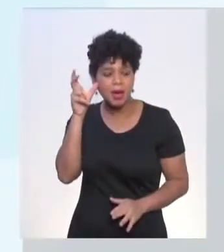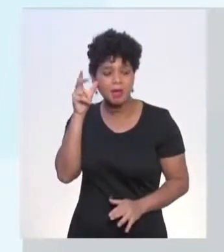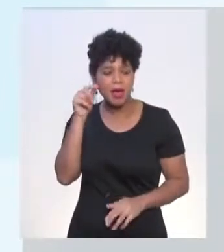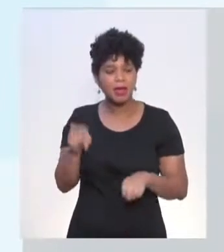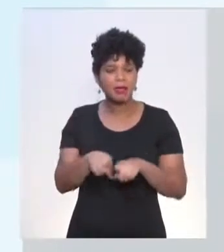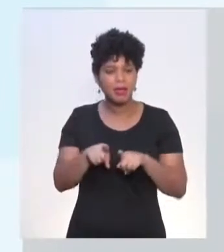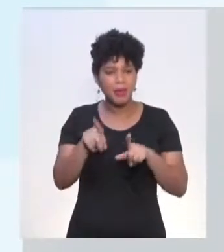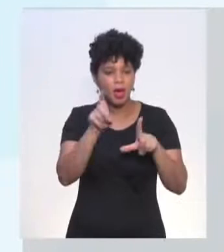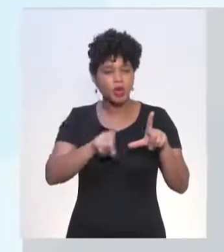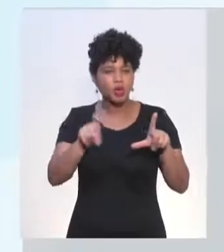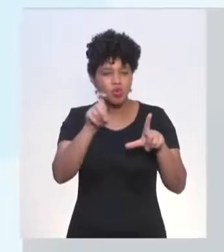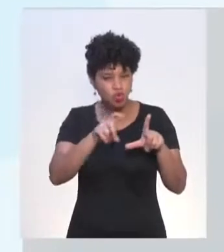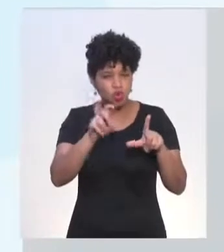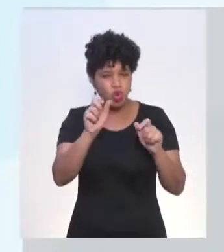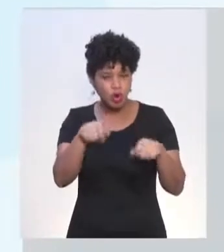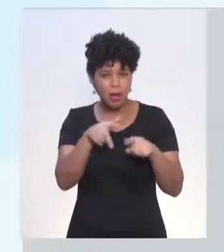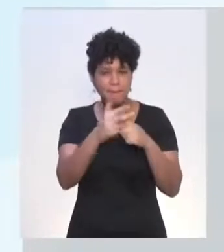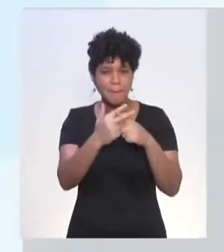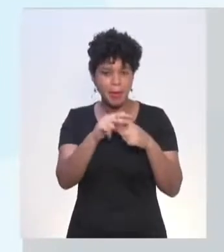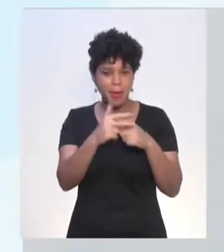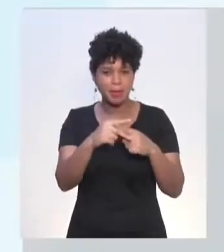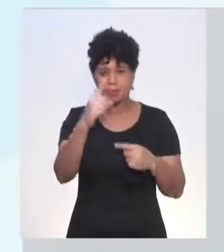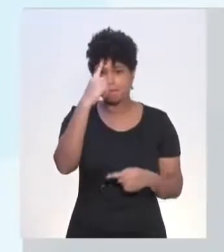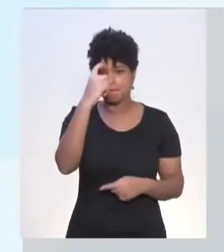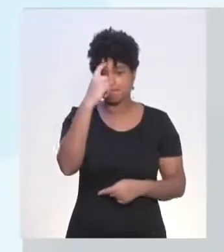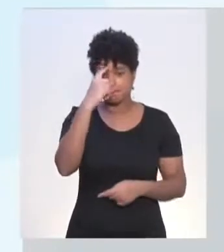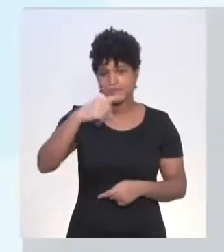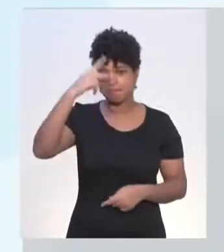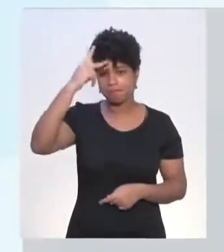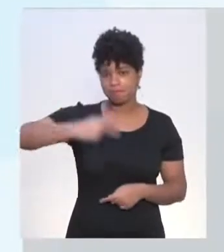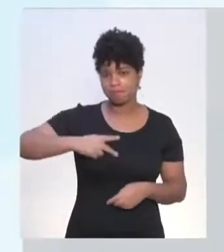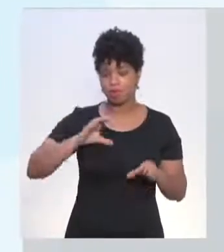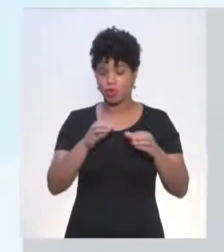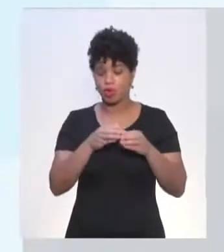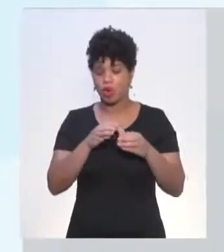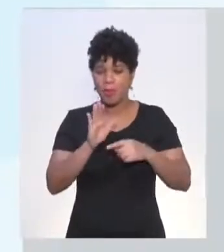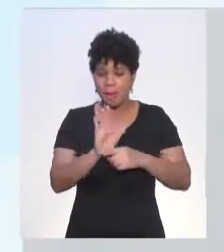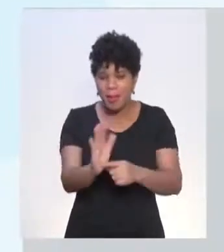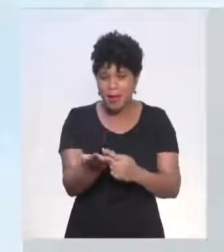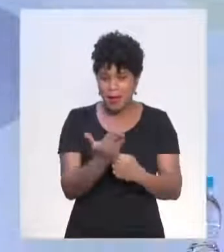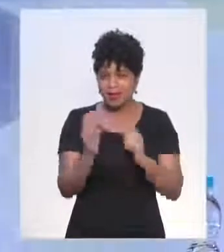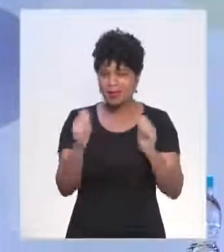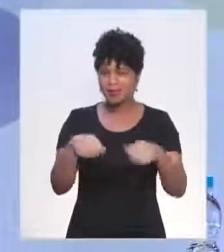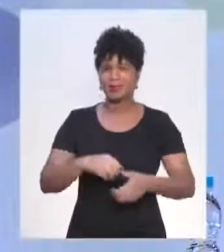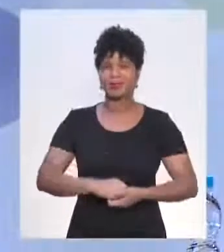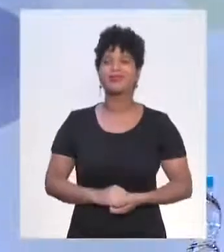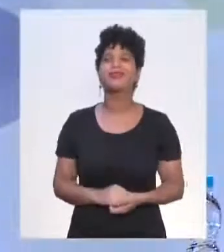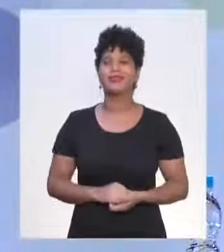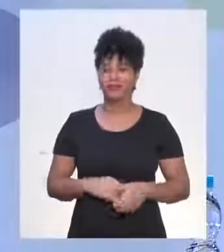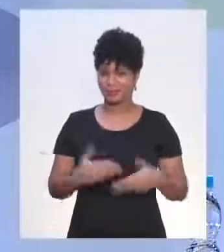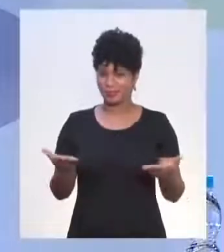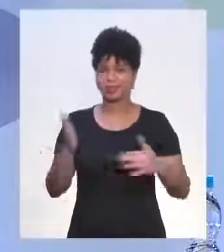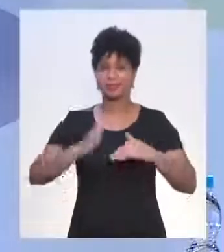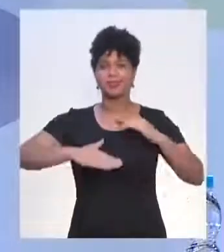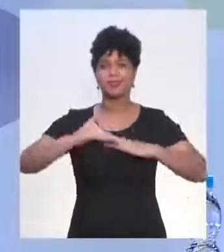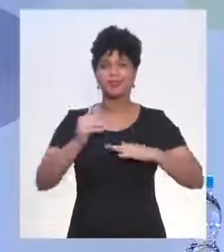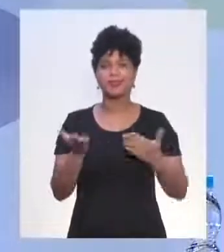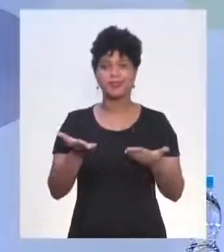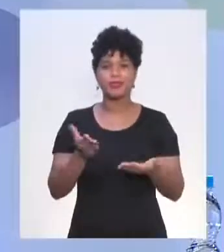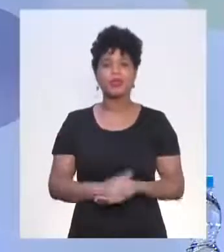digital e expressando ideias musicais de maneira individual colete e colaborativas essa é a nossa habilidade